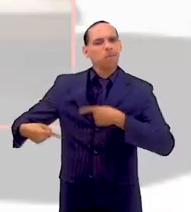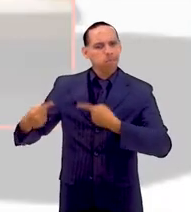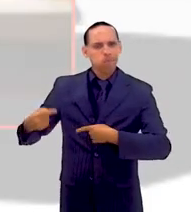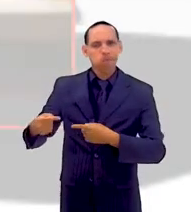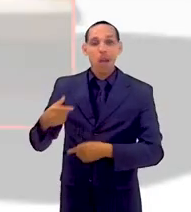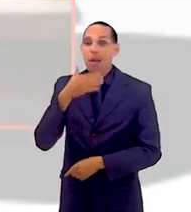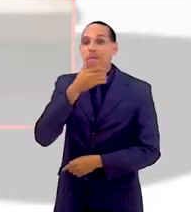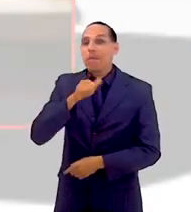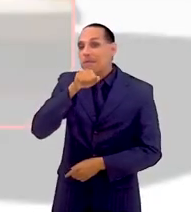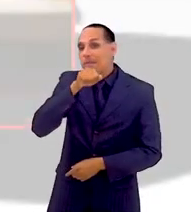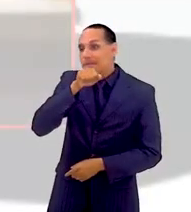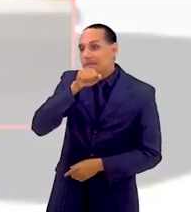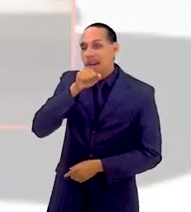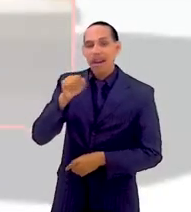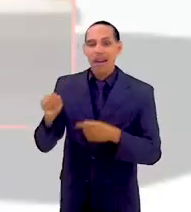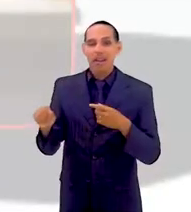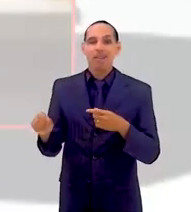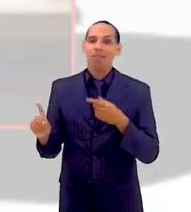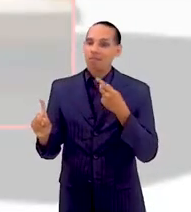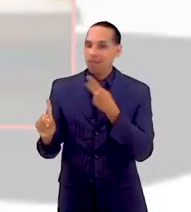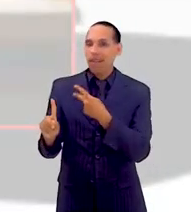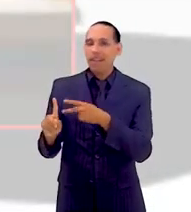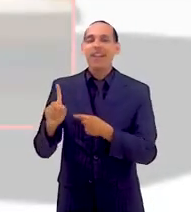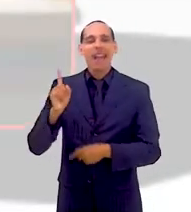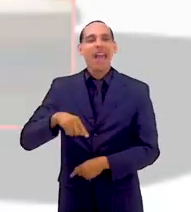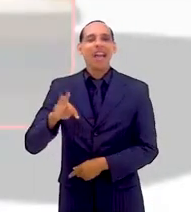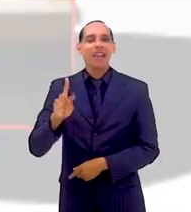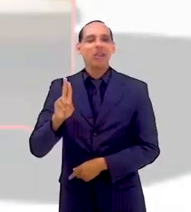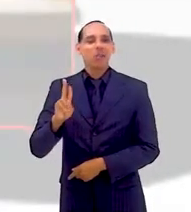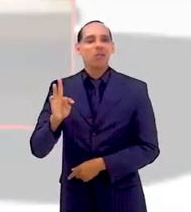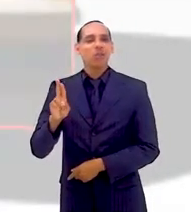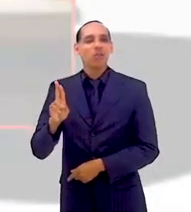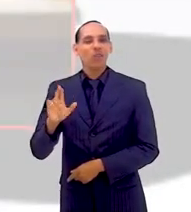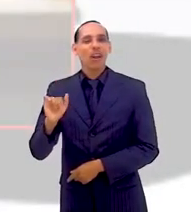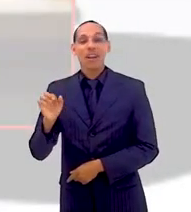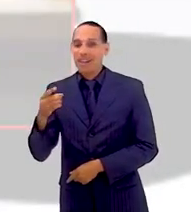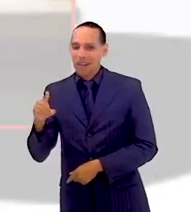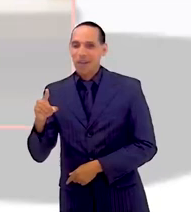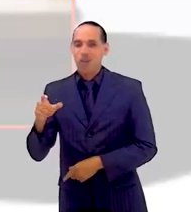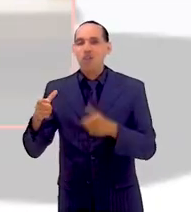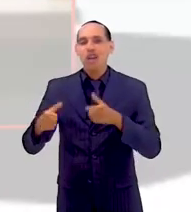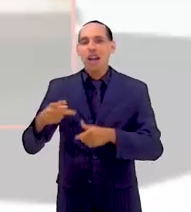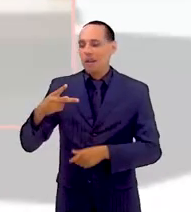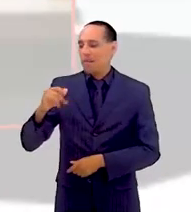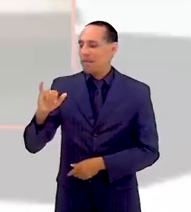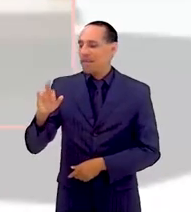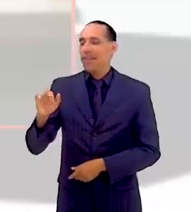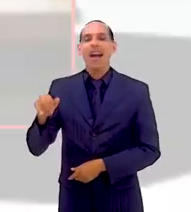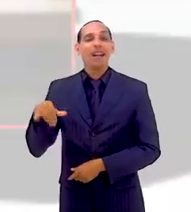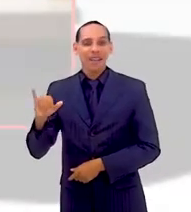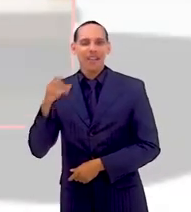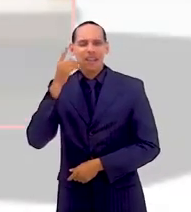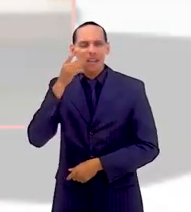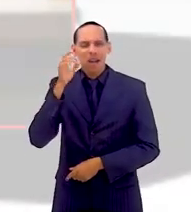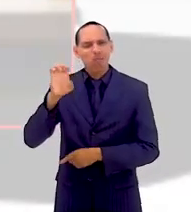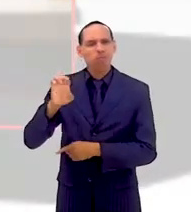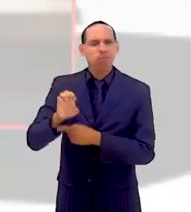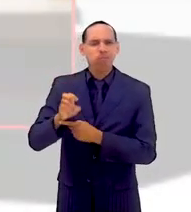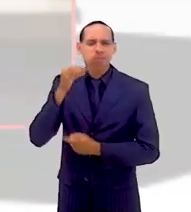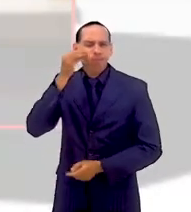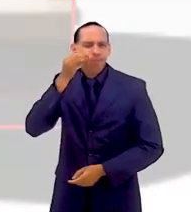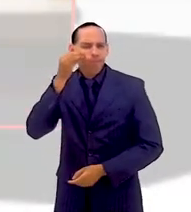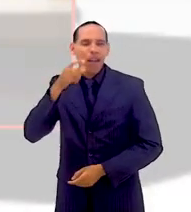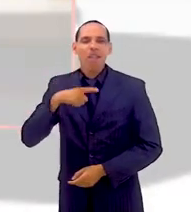dele, né? O Tutucão, lá em Piraí, ele oriundo de lá, deputado estadual, muito